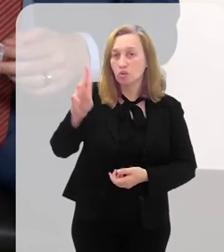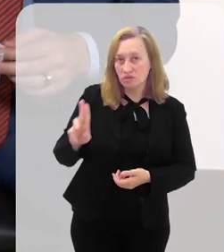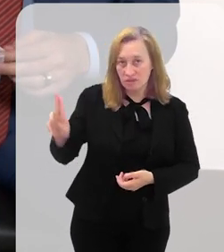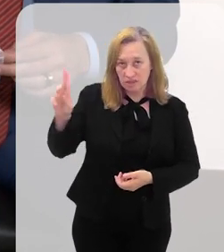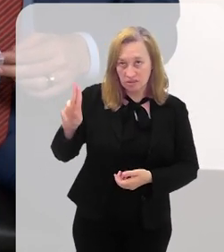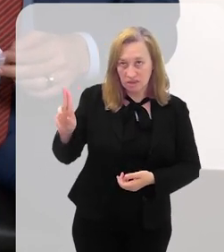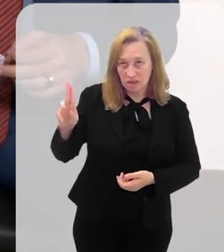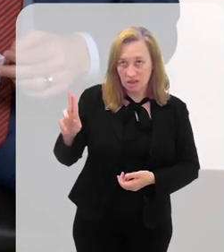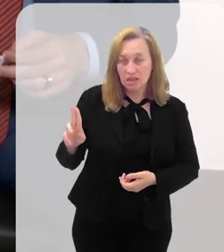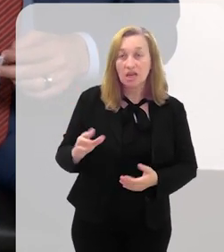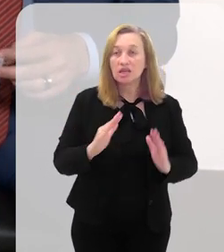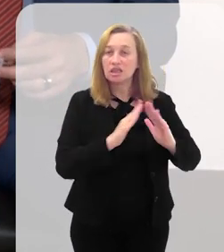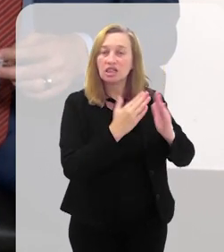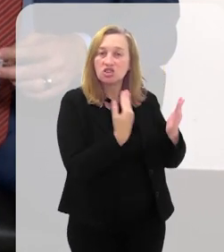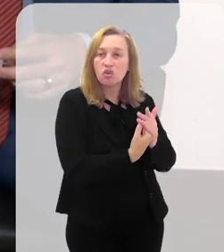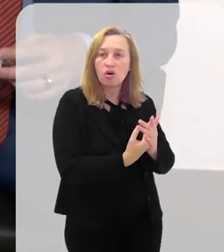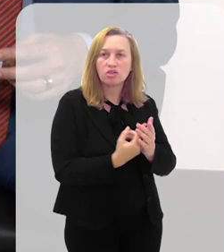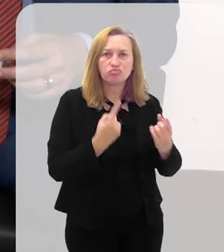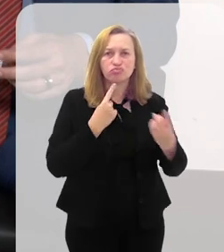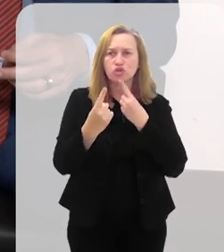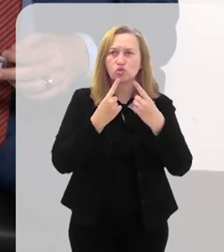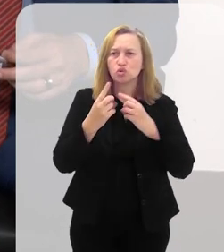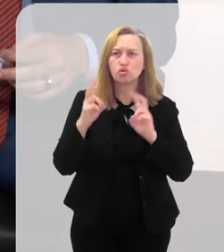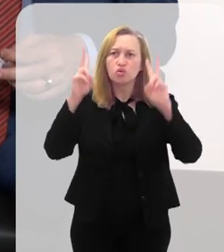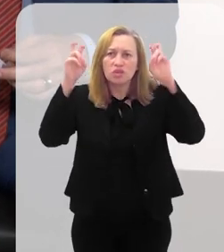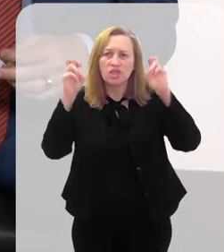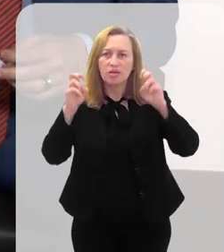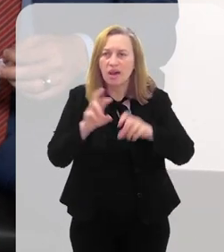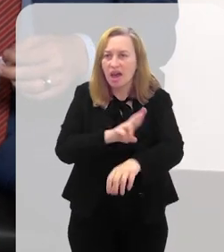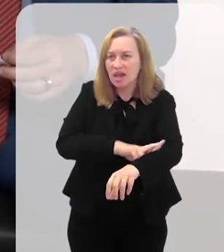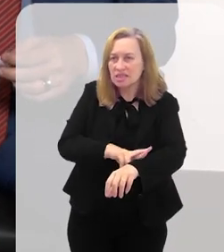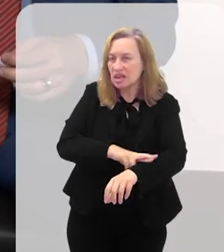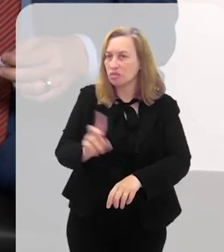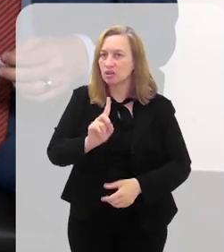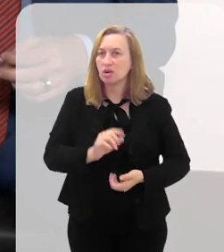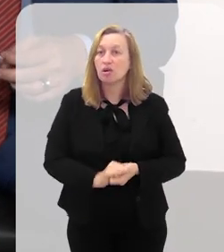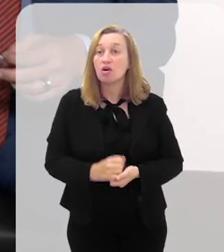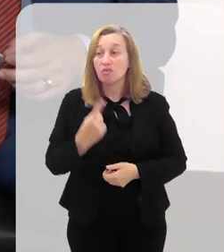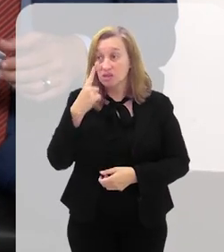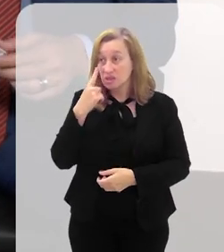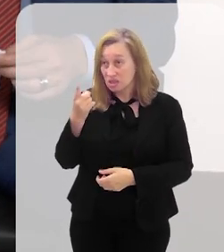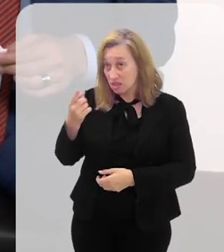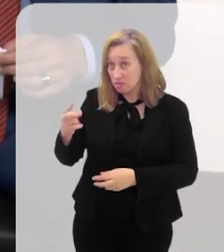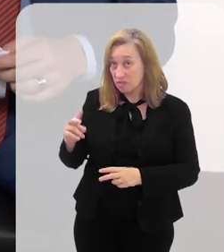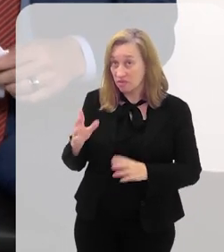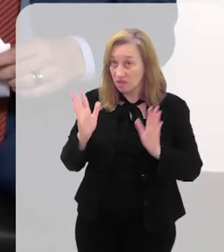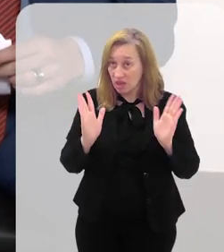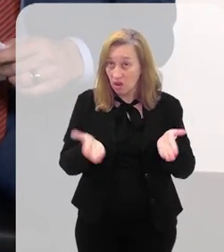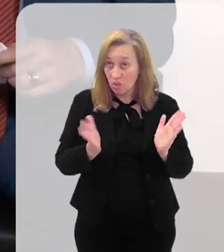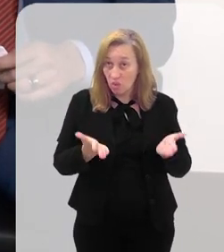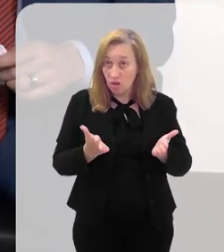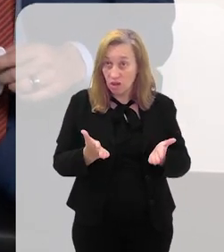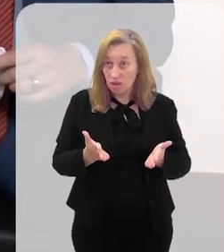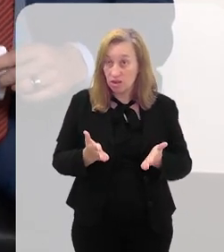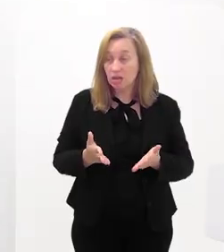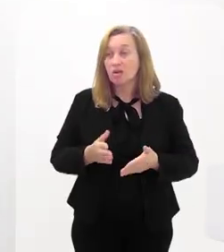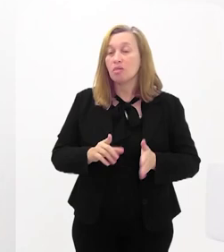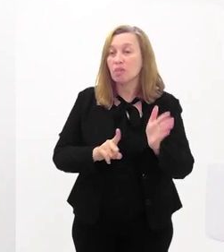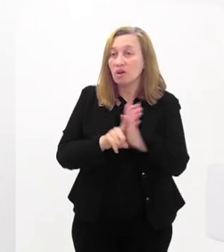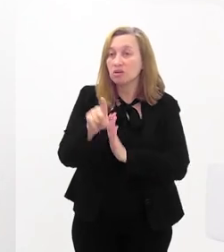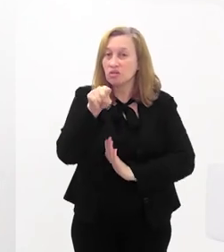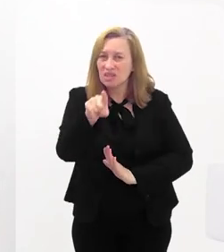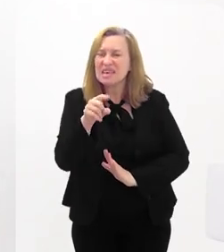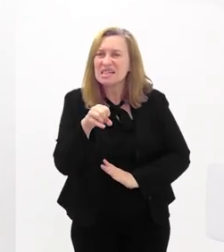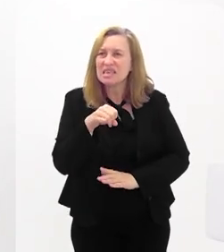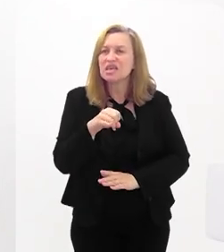universidades e as escolas não debatem a questão racial. Preciso ir muito longe. Você que está me vendo aqui agora, faça um exercício a você que está me